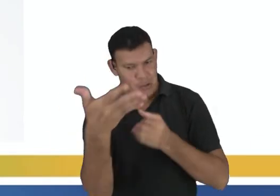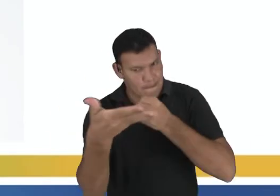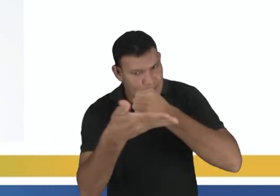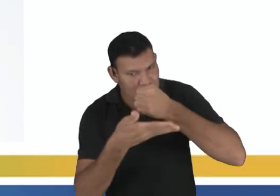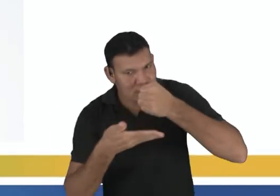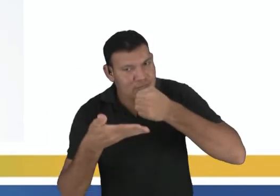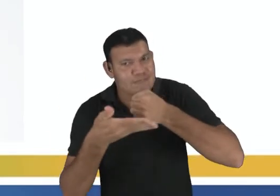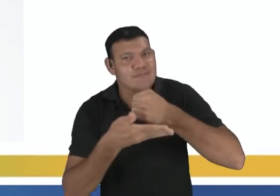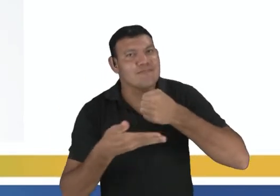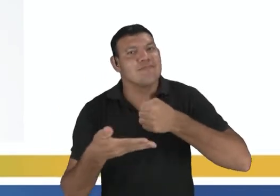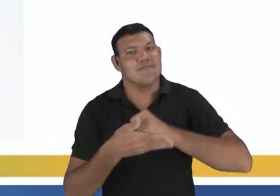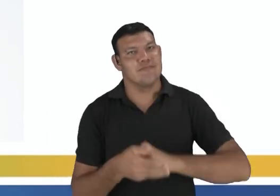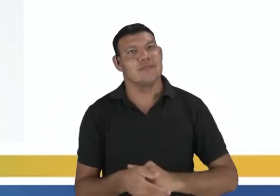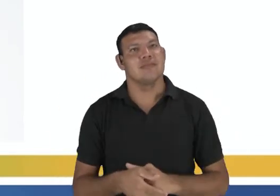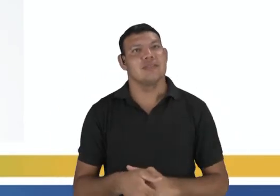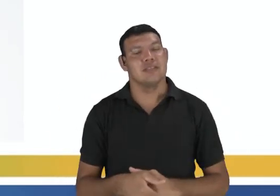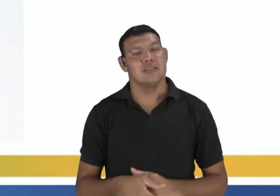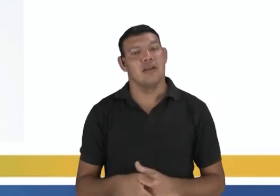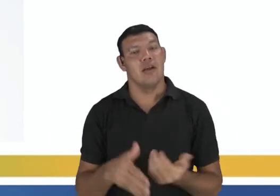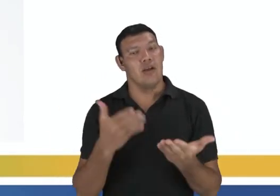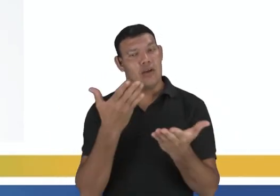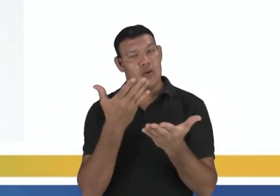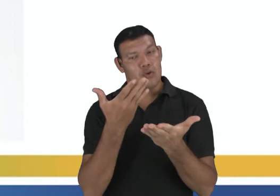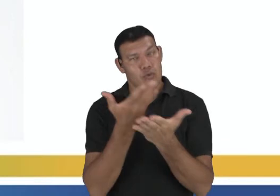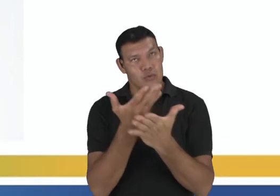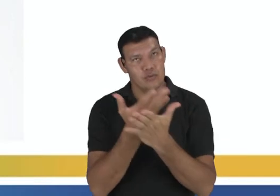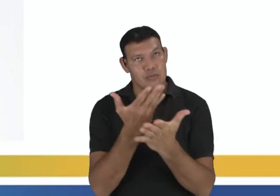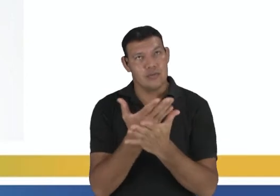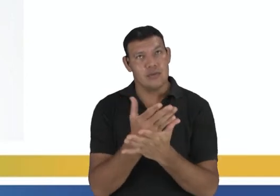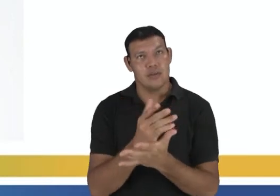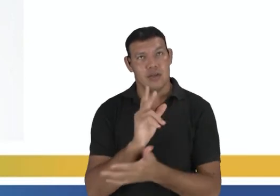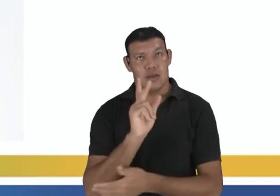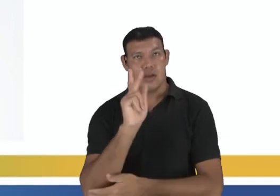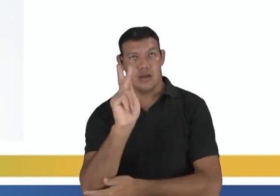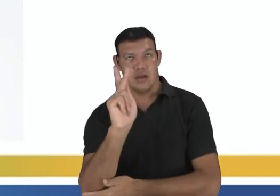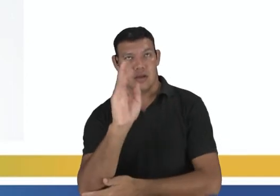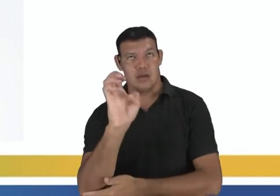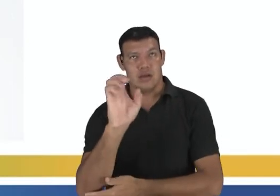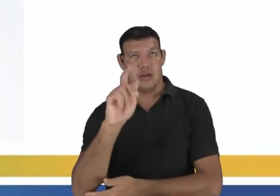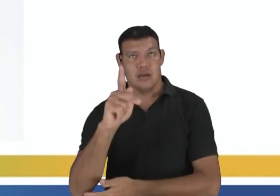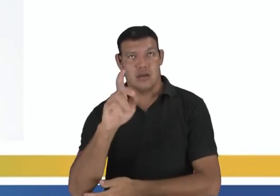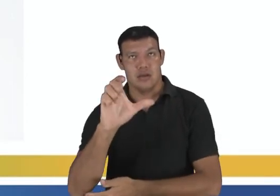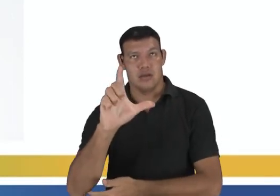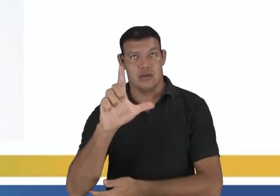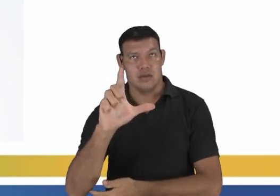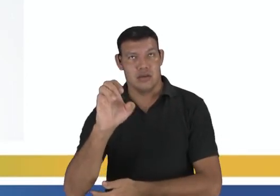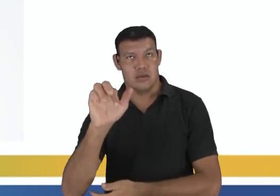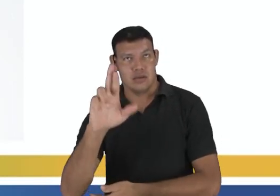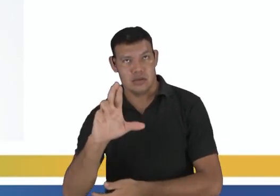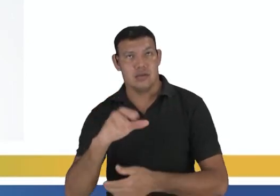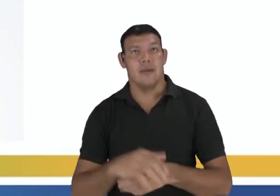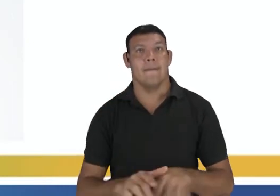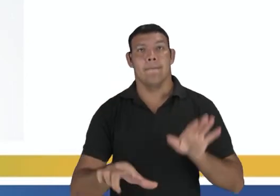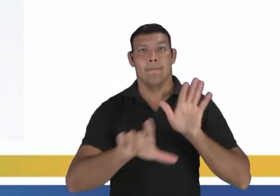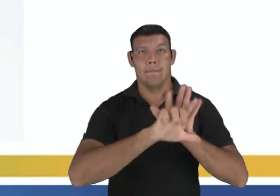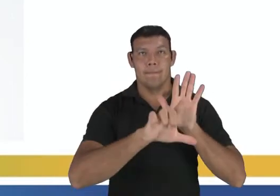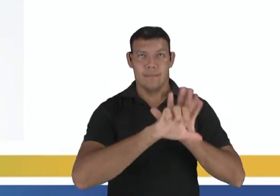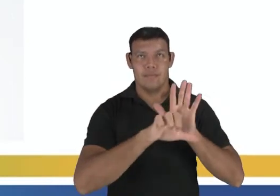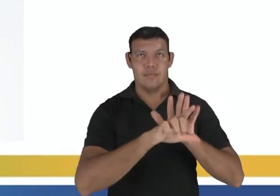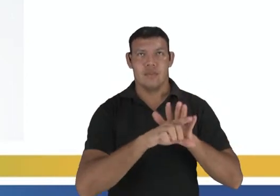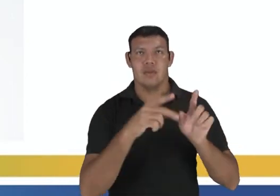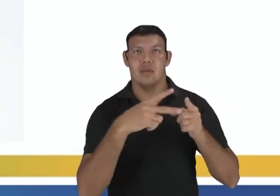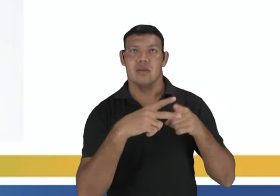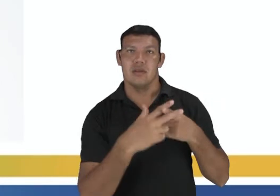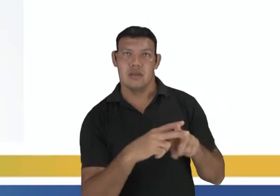base para o trabalho de Kepler. Kepler que vai publicar um material tendo leis da mecânica celeste, ele vai publicar as leis